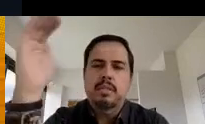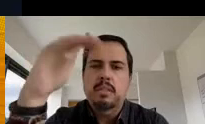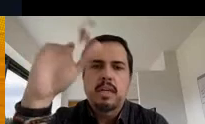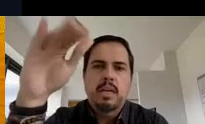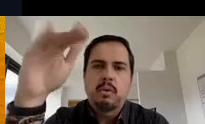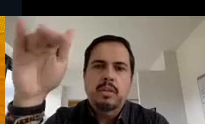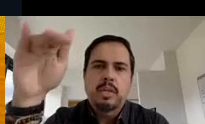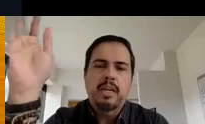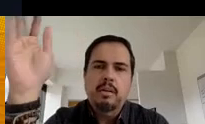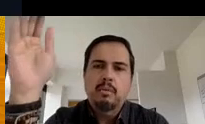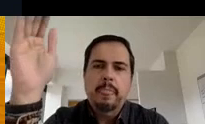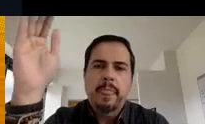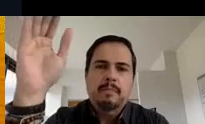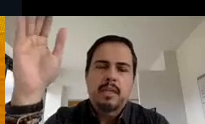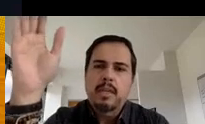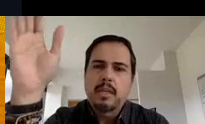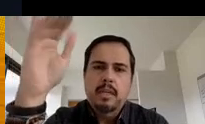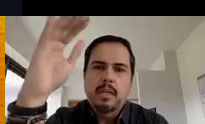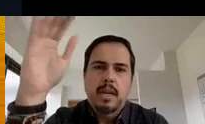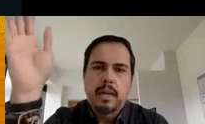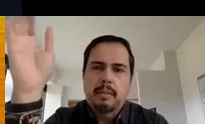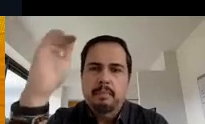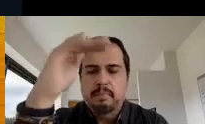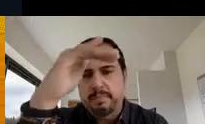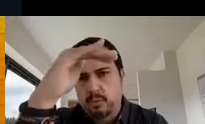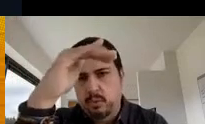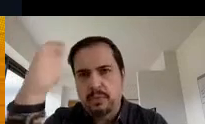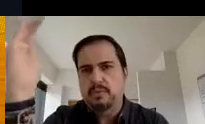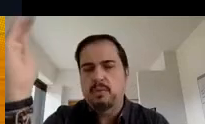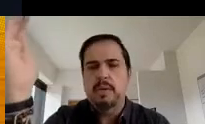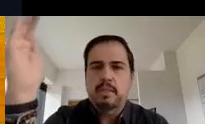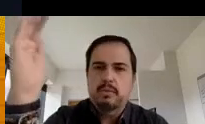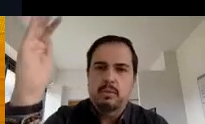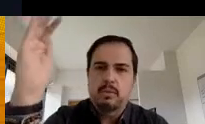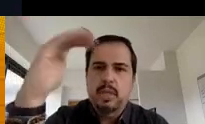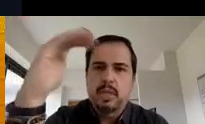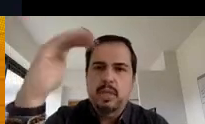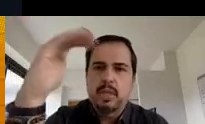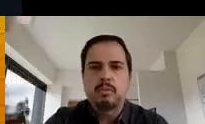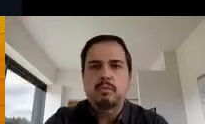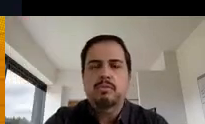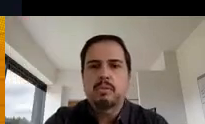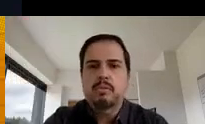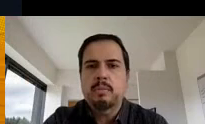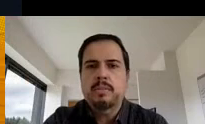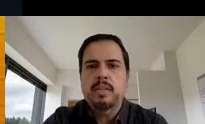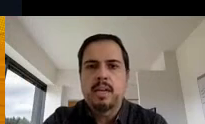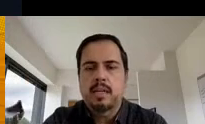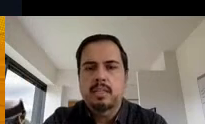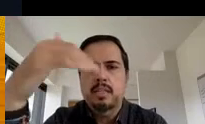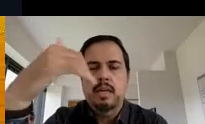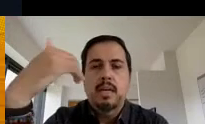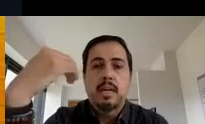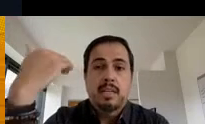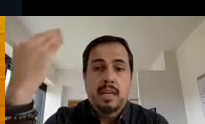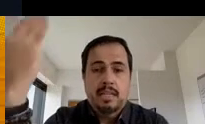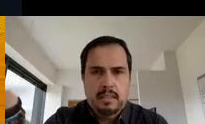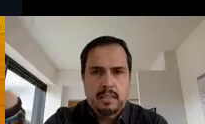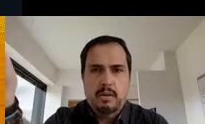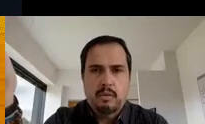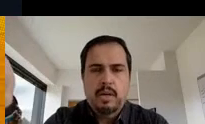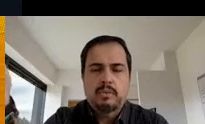assinar, contar dinheiro e ler sofrivelmente, não consegue interpretar um texto. Nós não temos essa